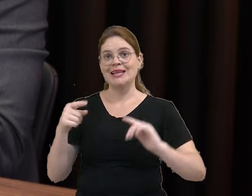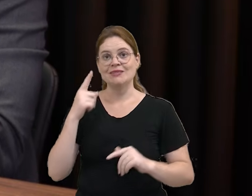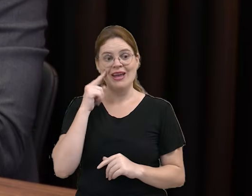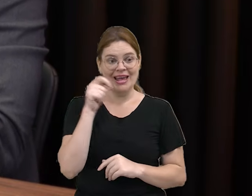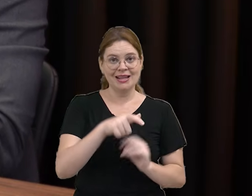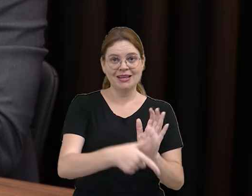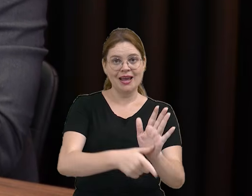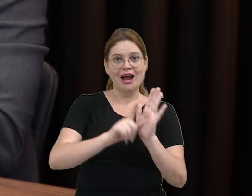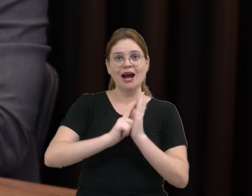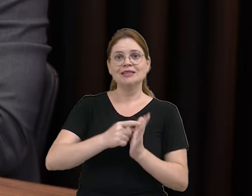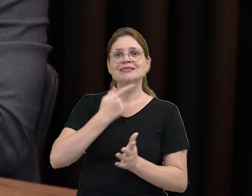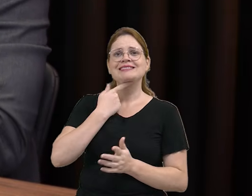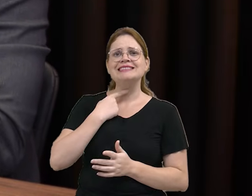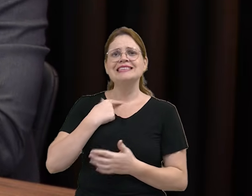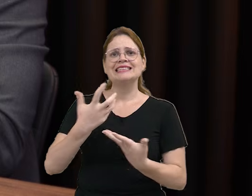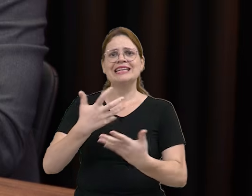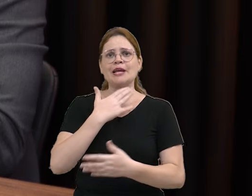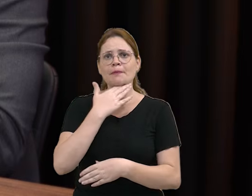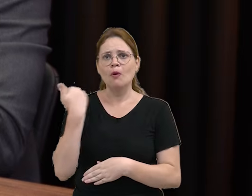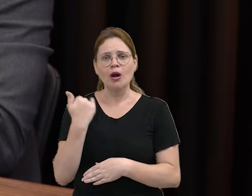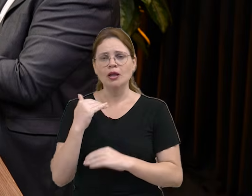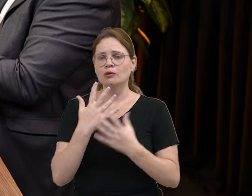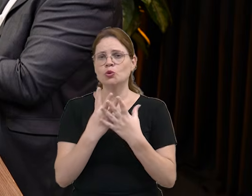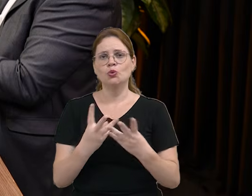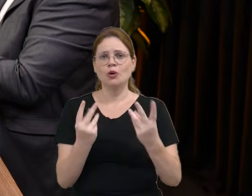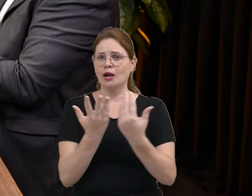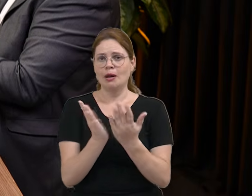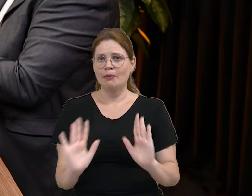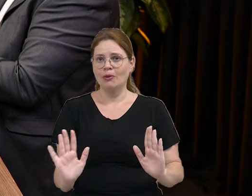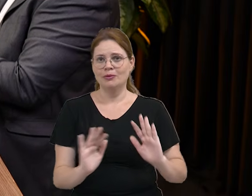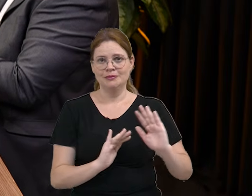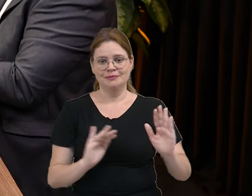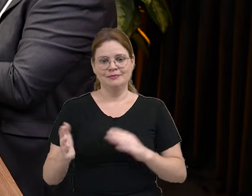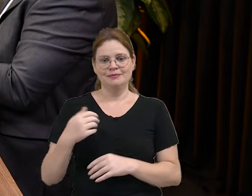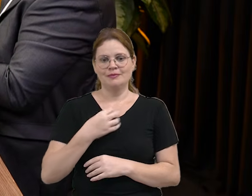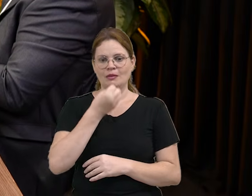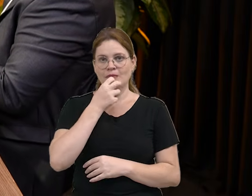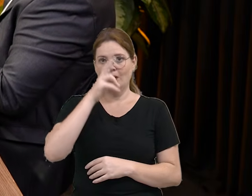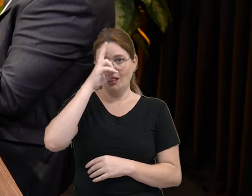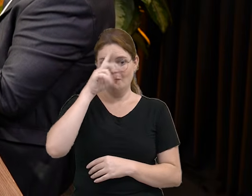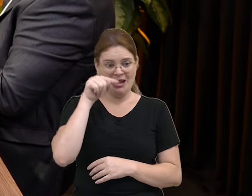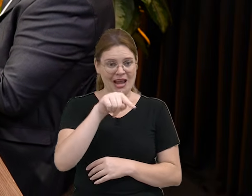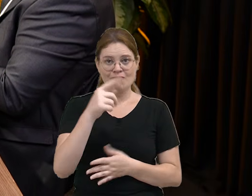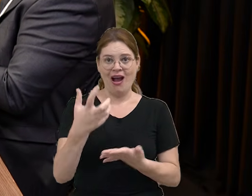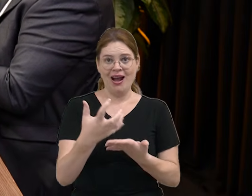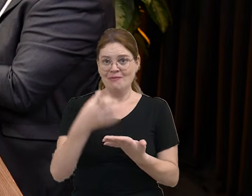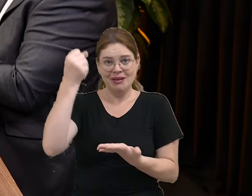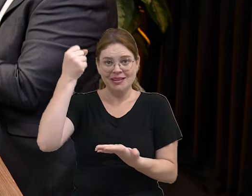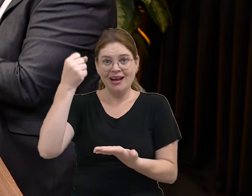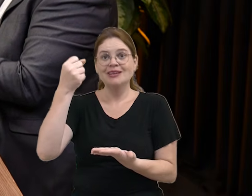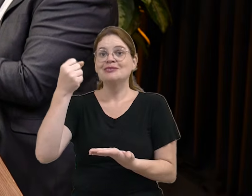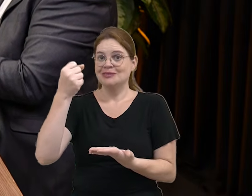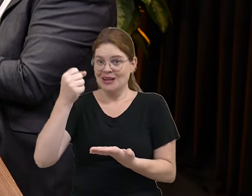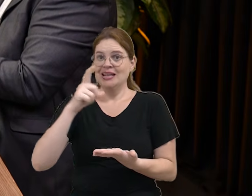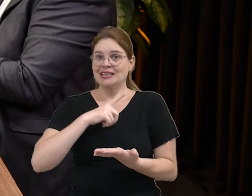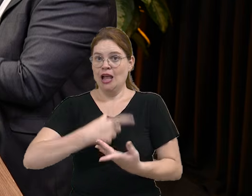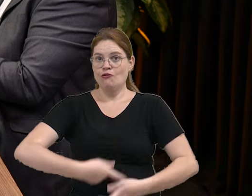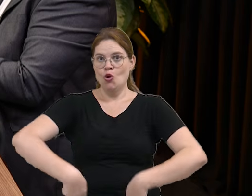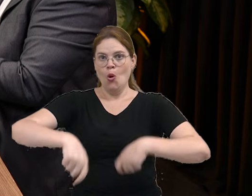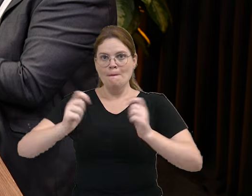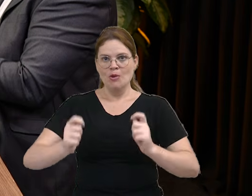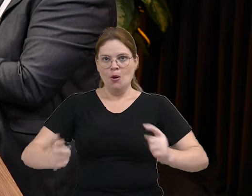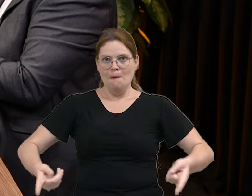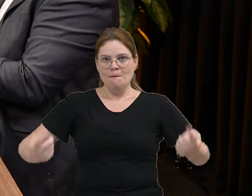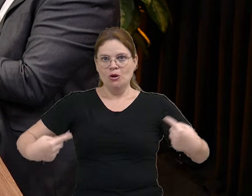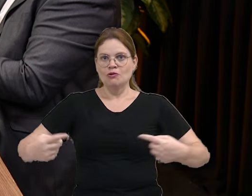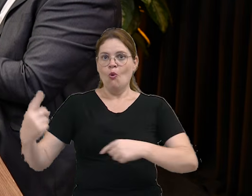morte não passou por ela. Louvado seja Deus. Bem lembrado. Ele foi arrebatado, né, num carro de